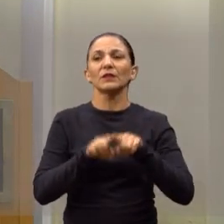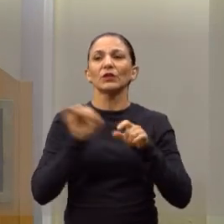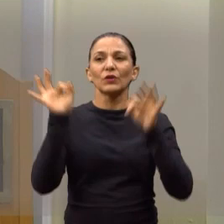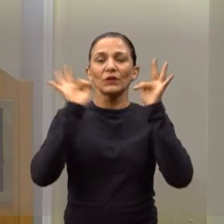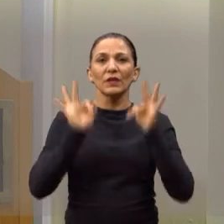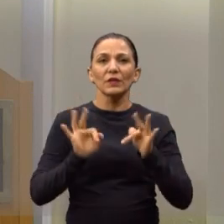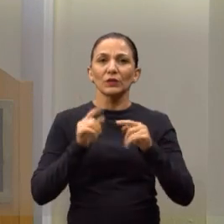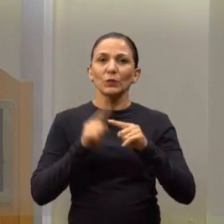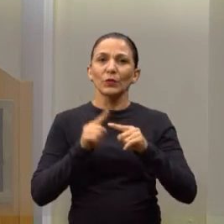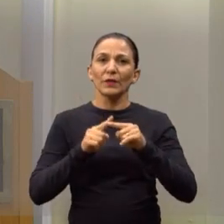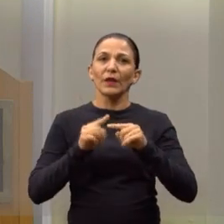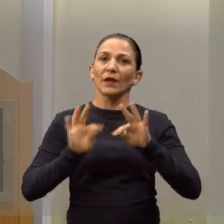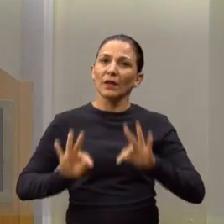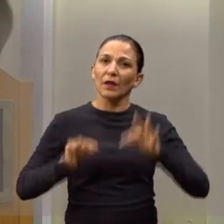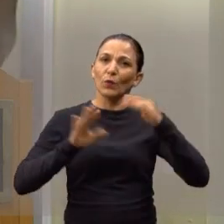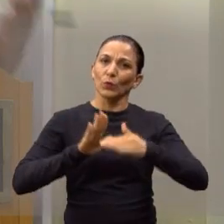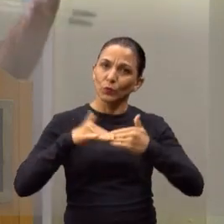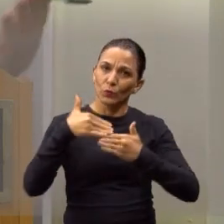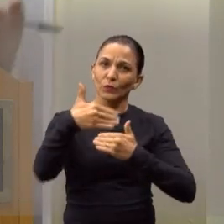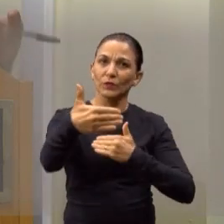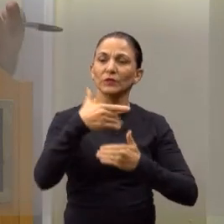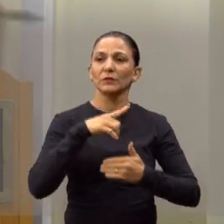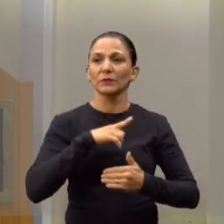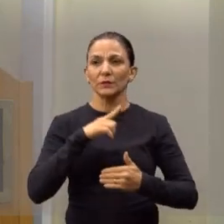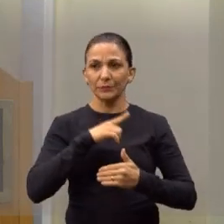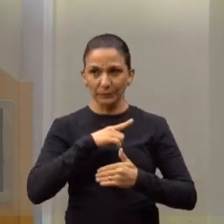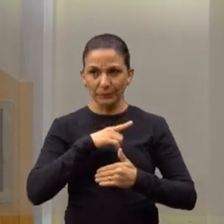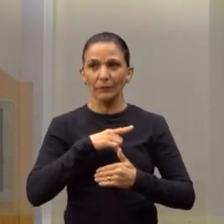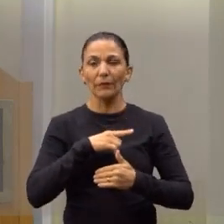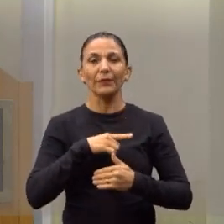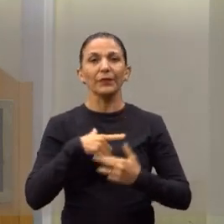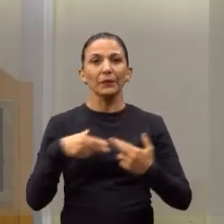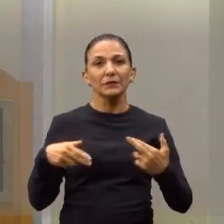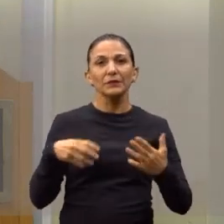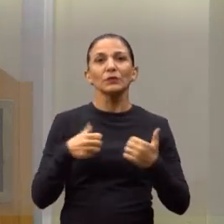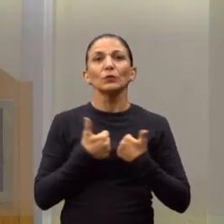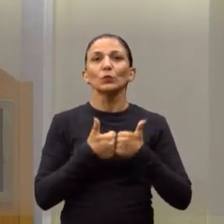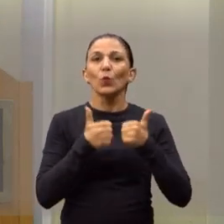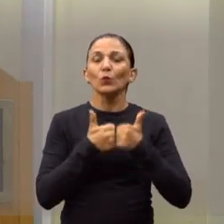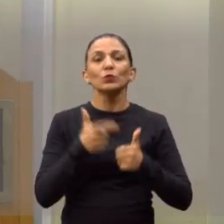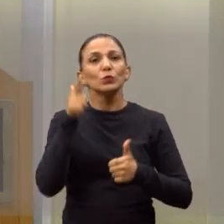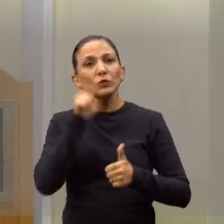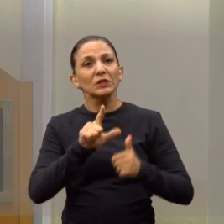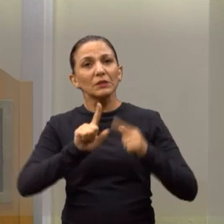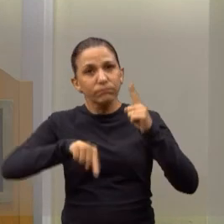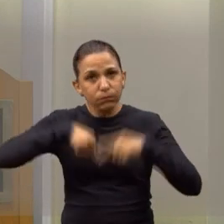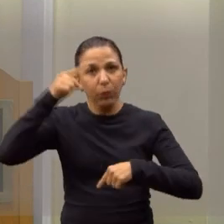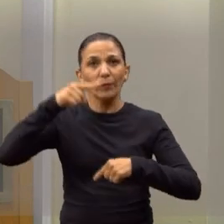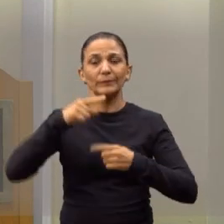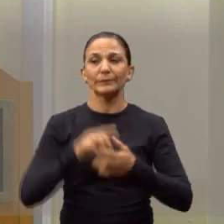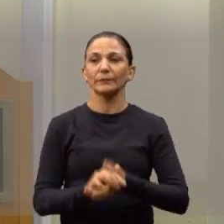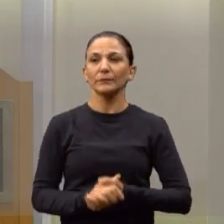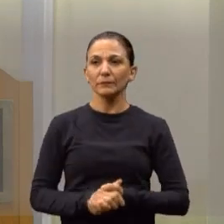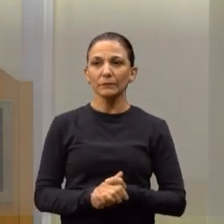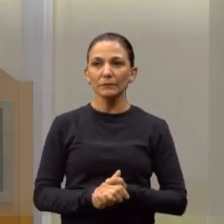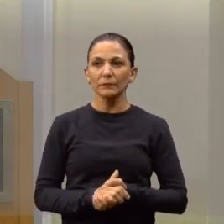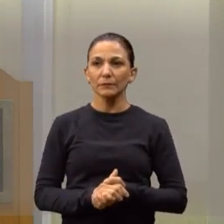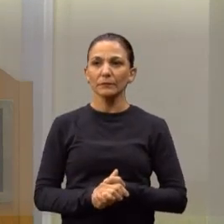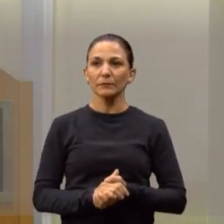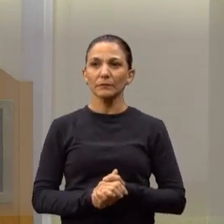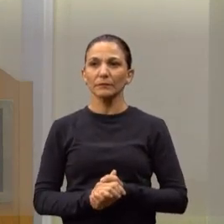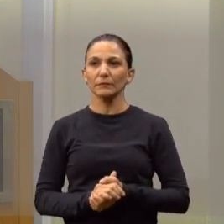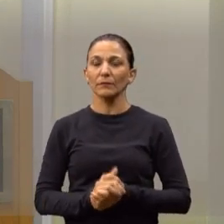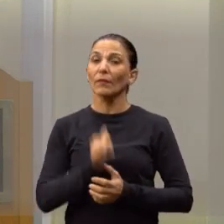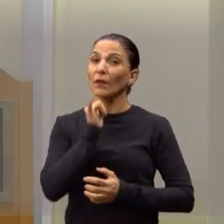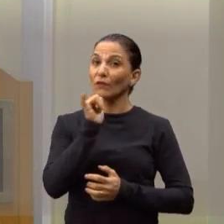porque é um avanço, né? Depois de tantas notícias ruins do transporte público, a gente tem um avanço. E aí eu queria contar